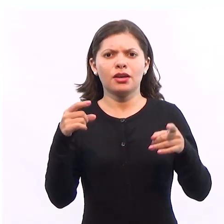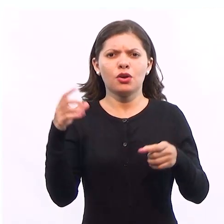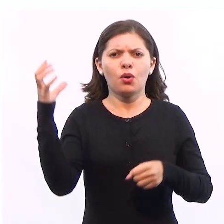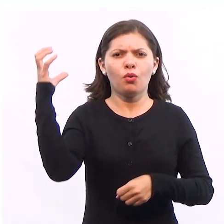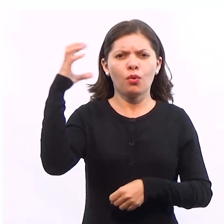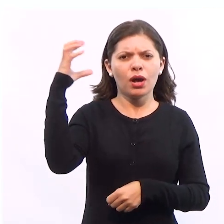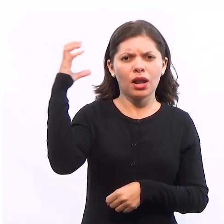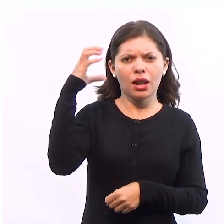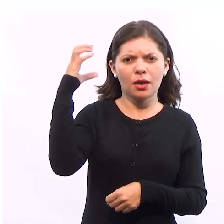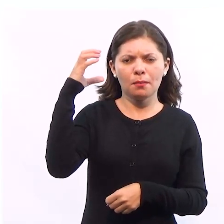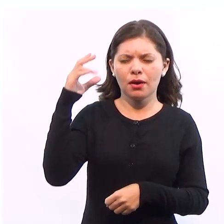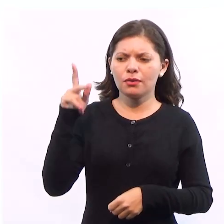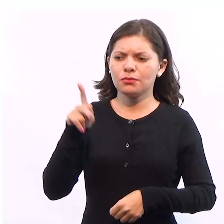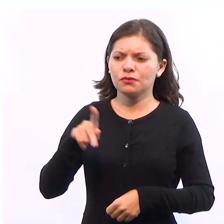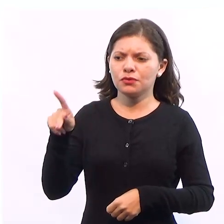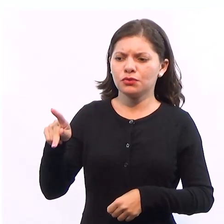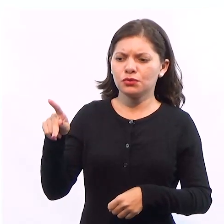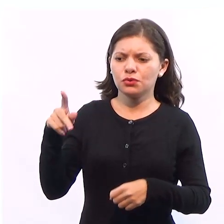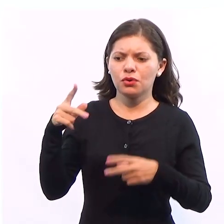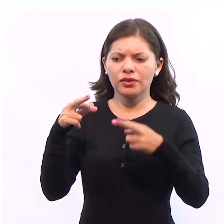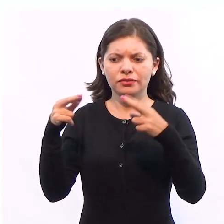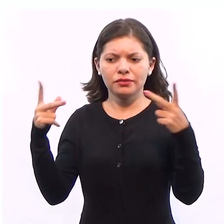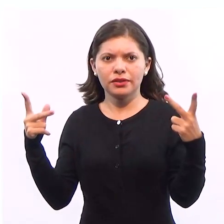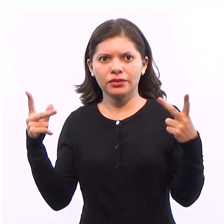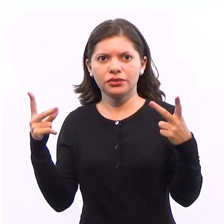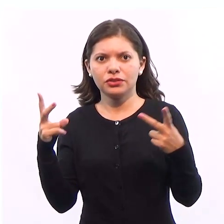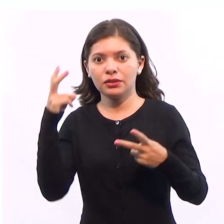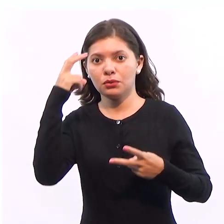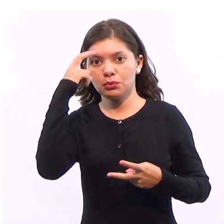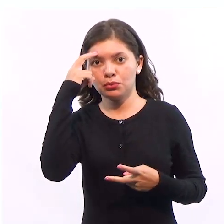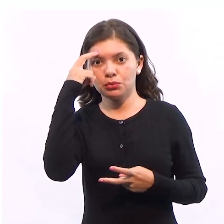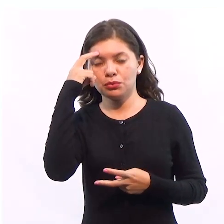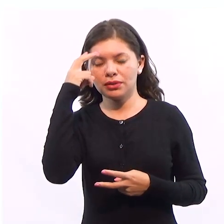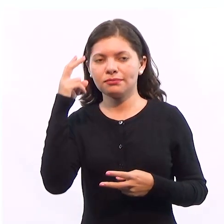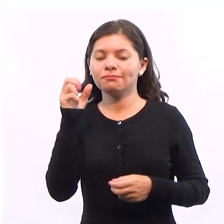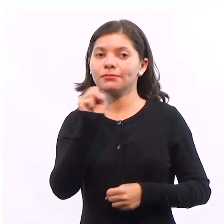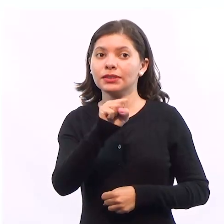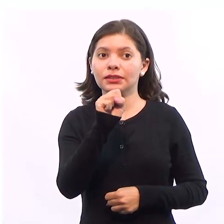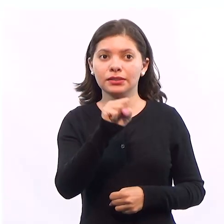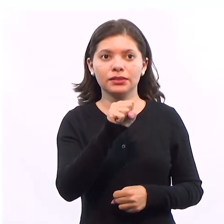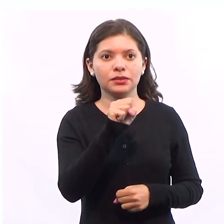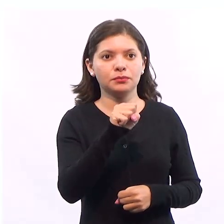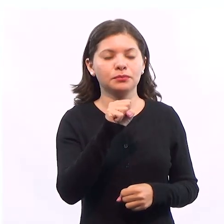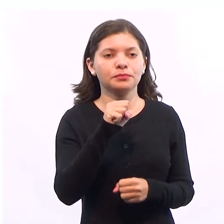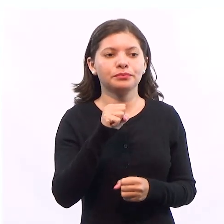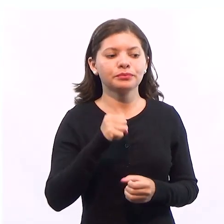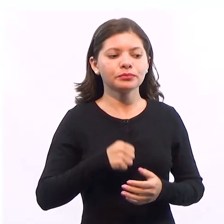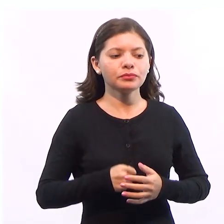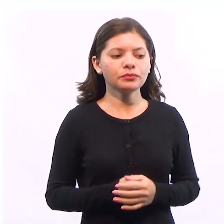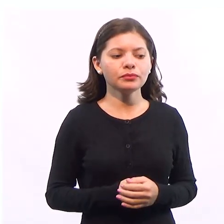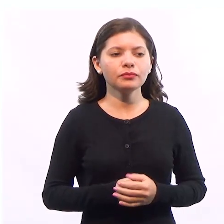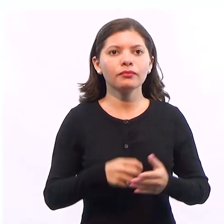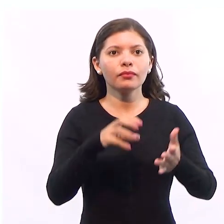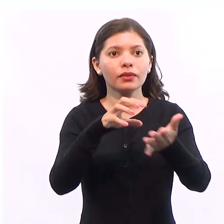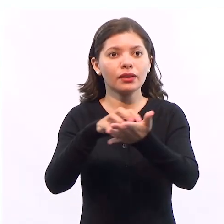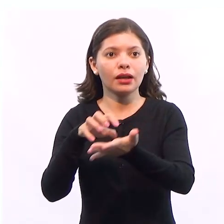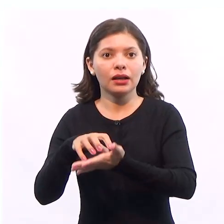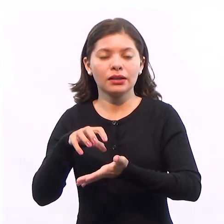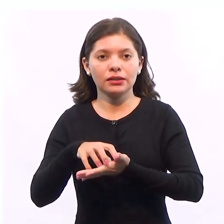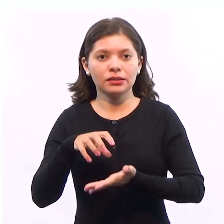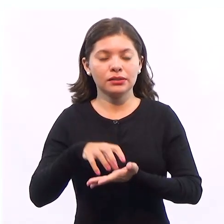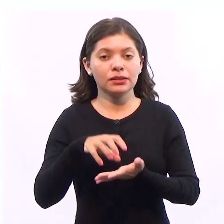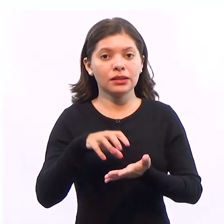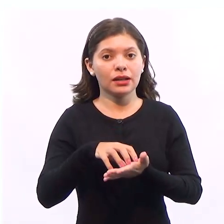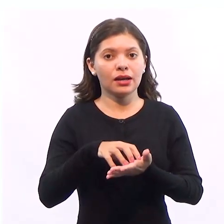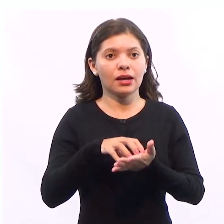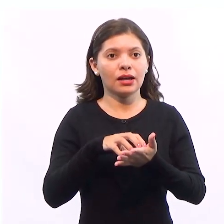clima organizacional. Professor, o clima não é diferente da cultura? Sim, vou explicar por quê. Constitui o meio